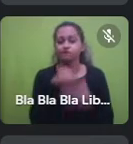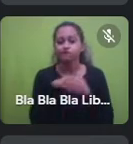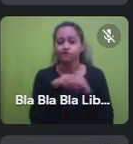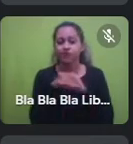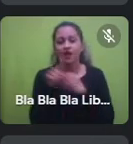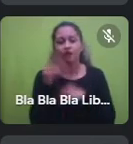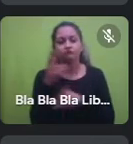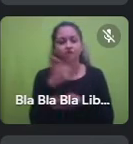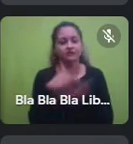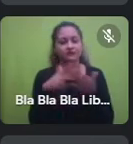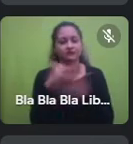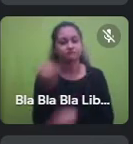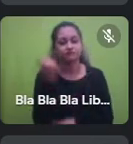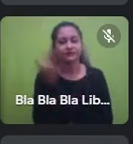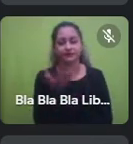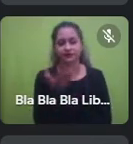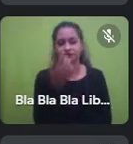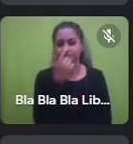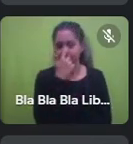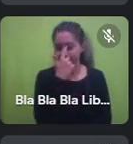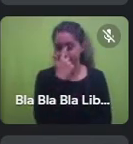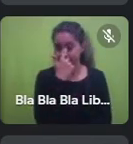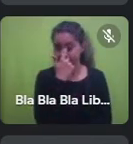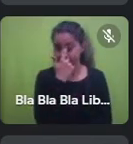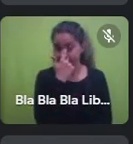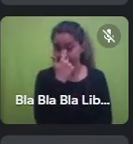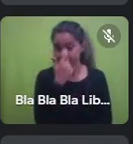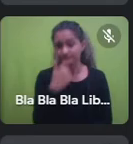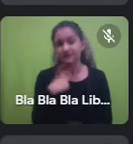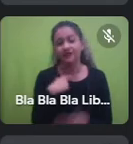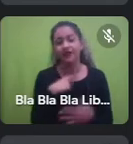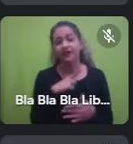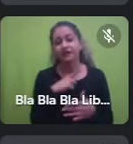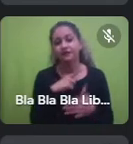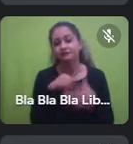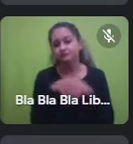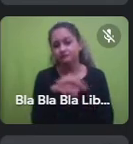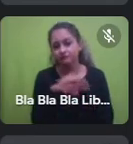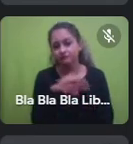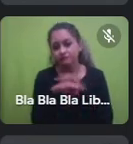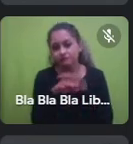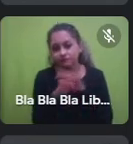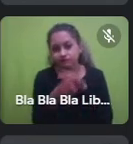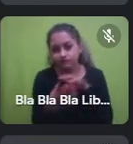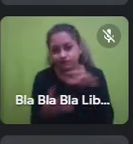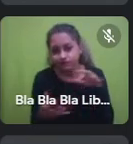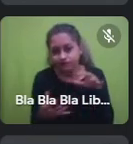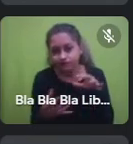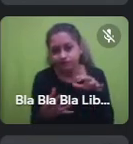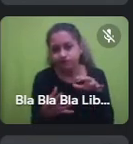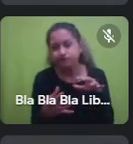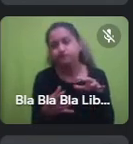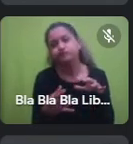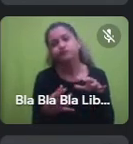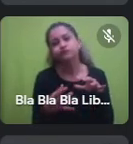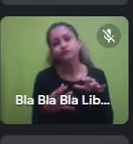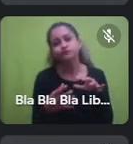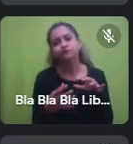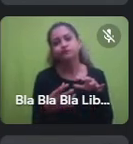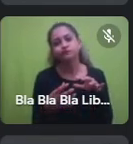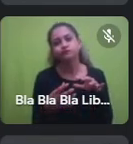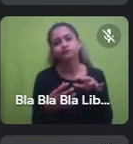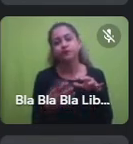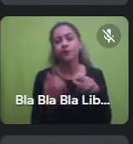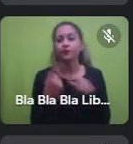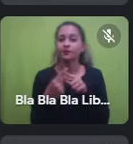bem importante. Aqui está como fator de bioconcentração, mas ele é bioacumulação, tá, gente? Não deu tempo de eu corrigir, mas porque a